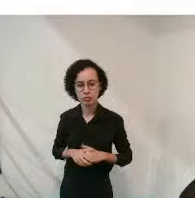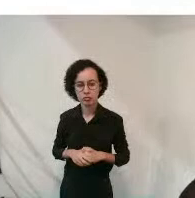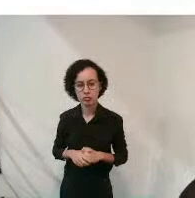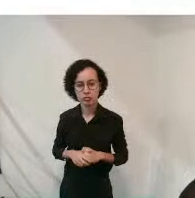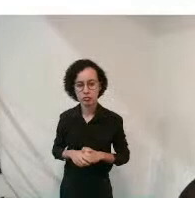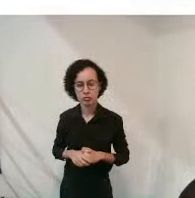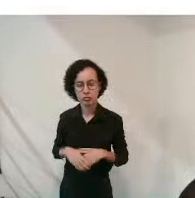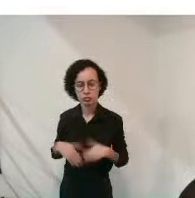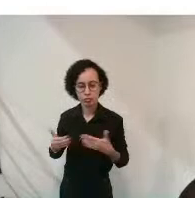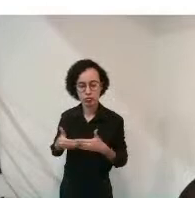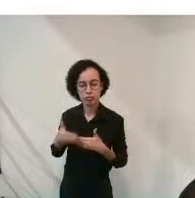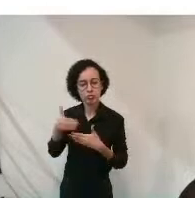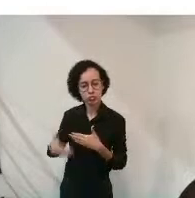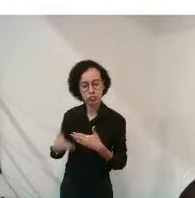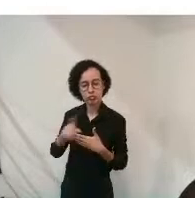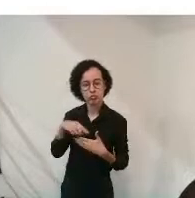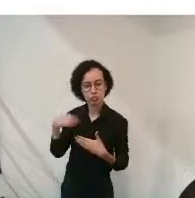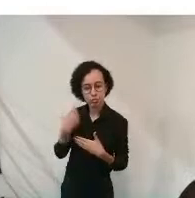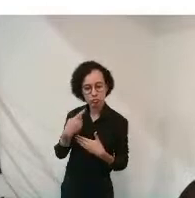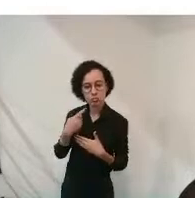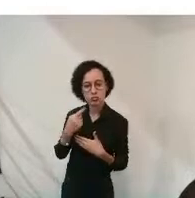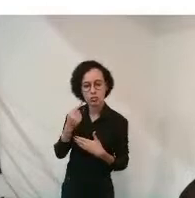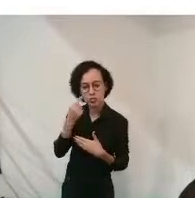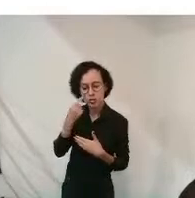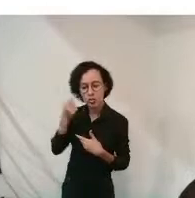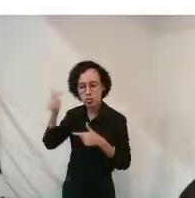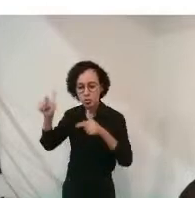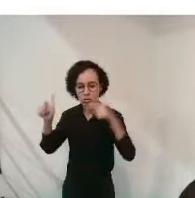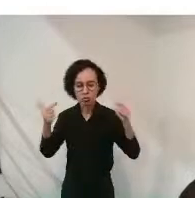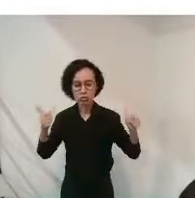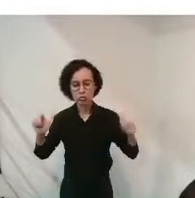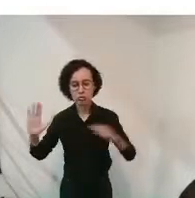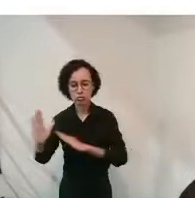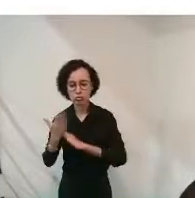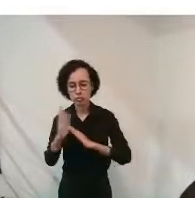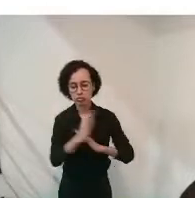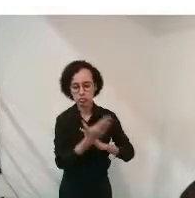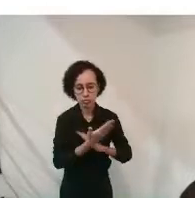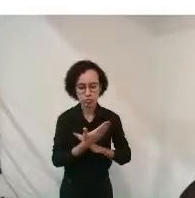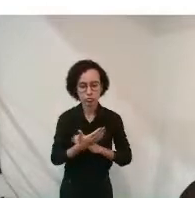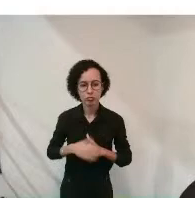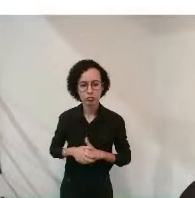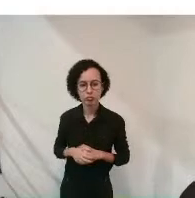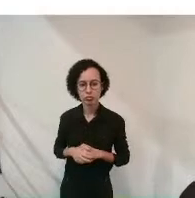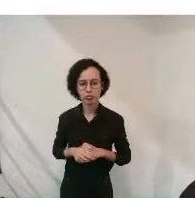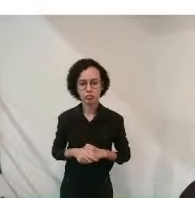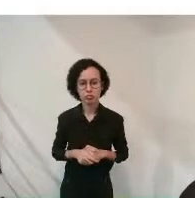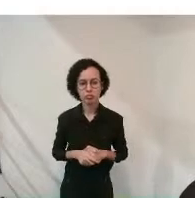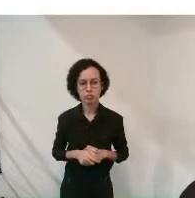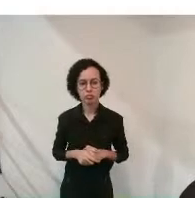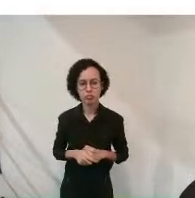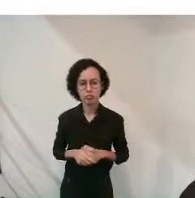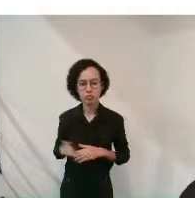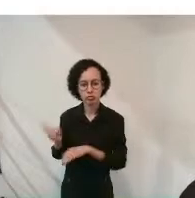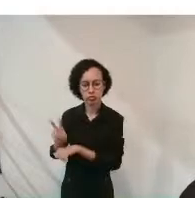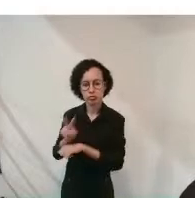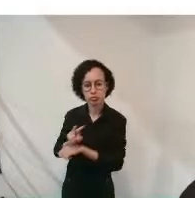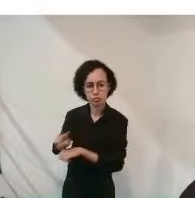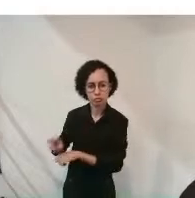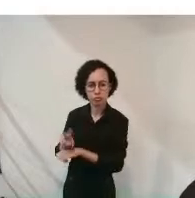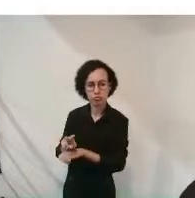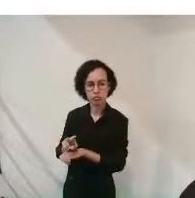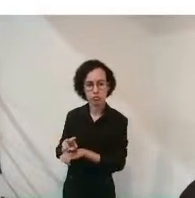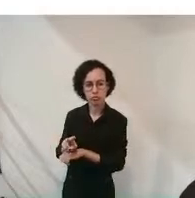E, a partir daí, nós vamos buscar outras ajudas, como, por exemplo, a questão da proteção no